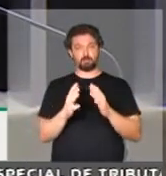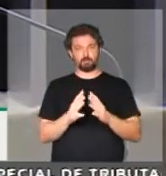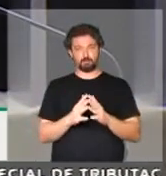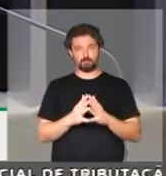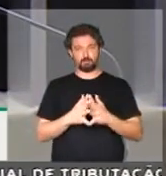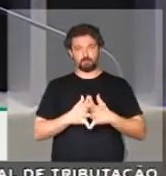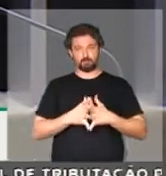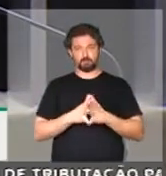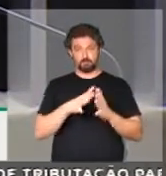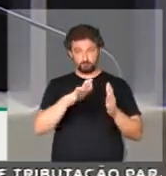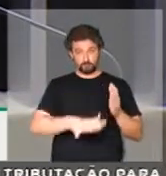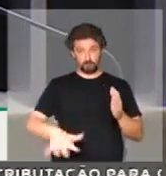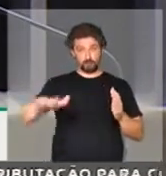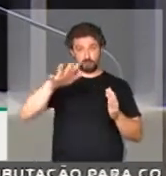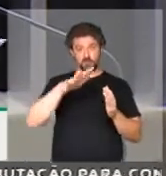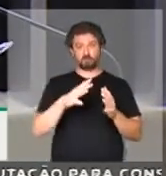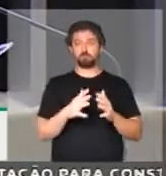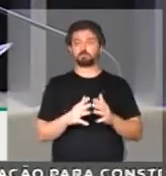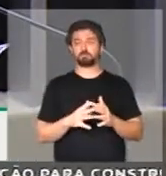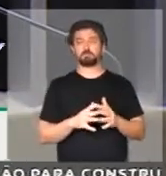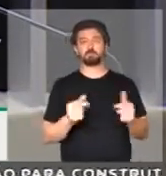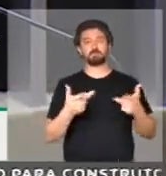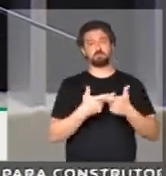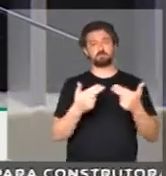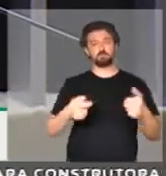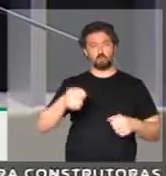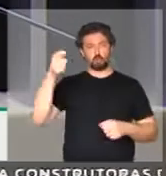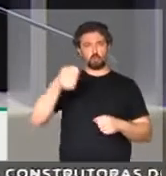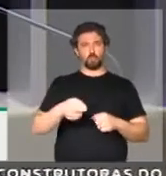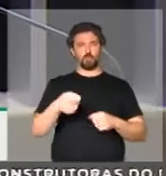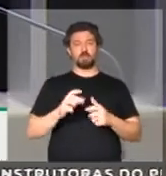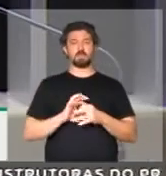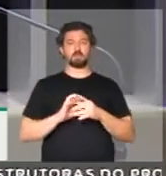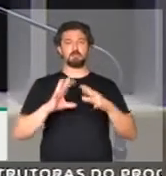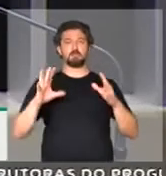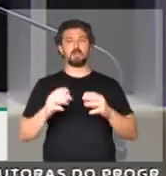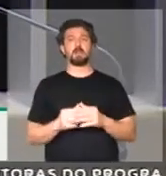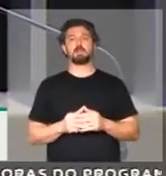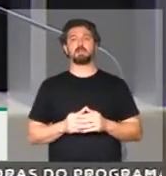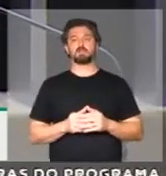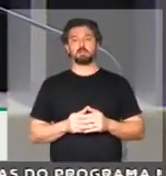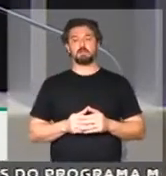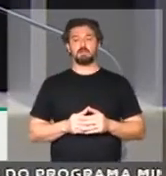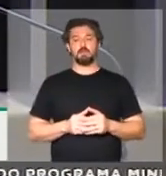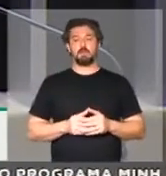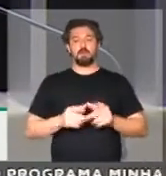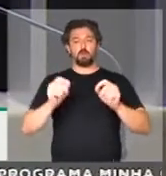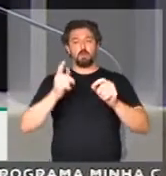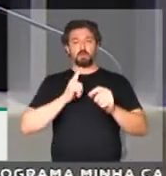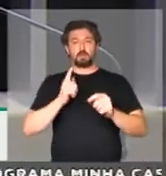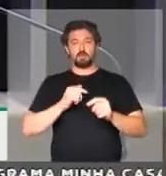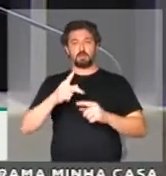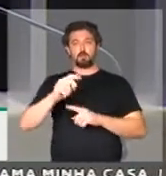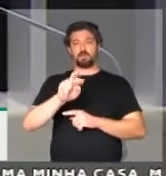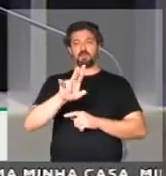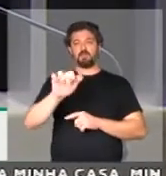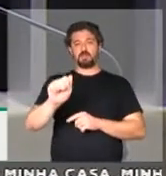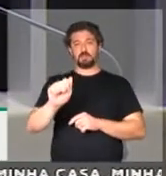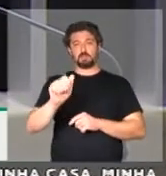Em regra, as medidas endurecem a concessão dos benefícios previdenciários